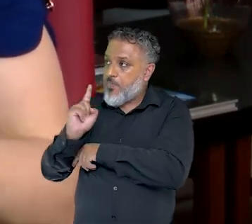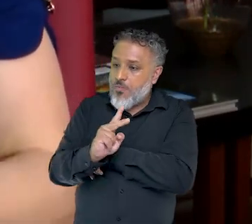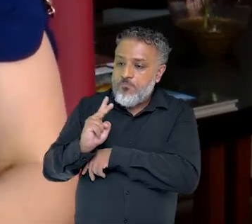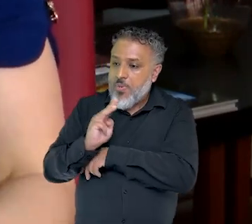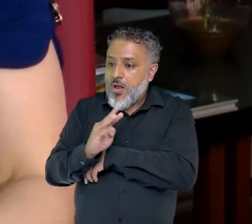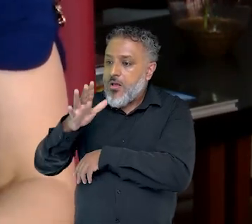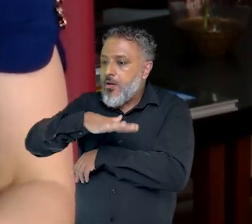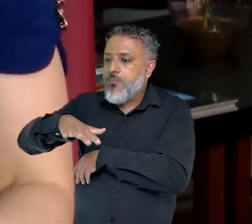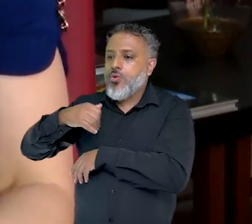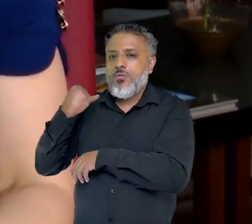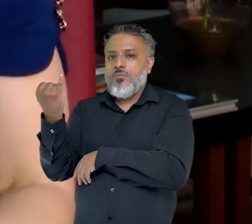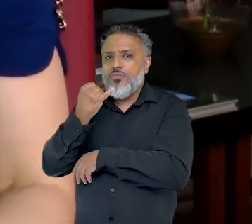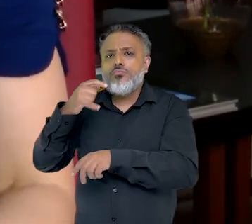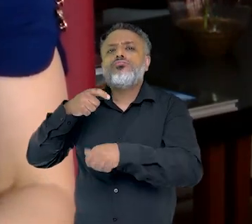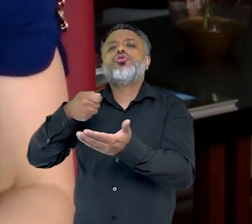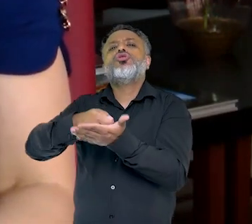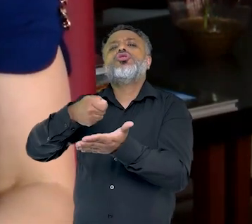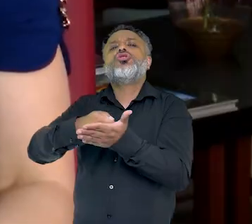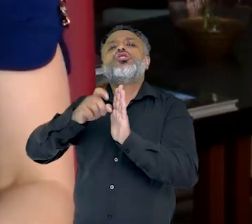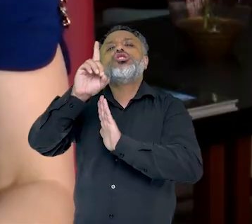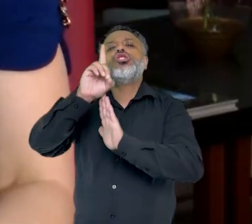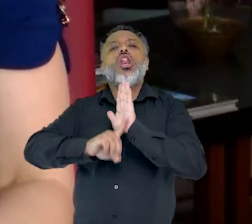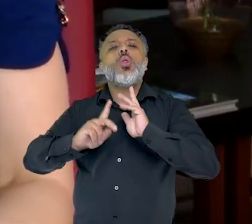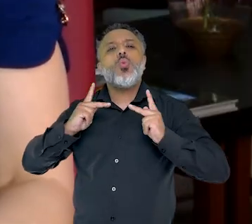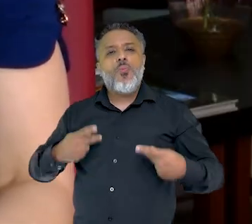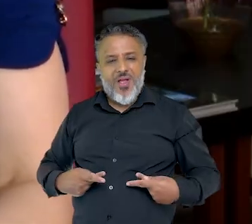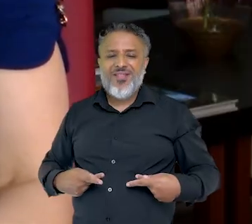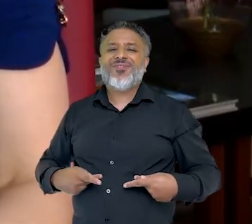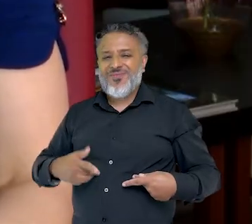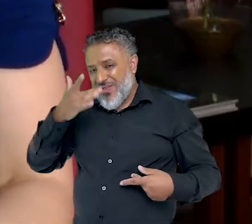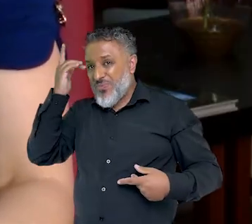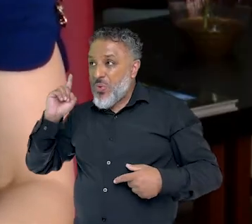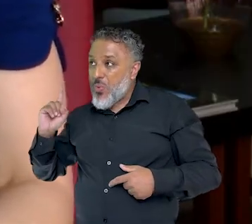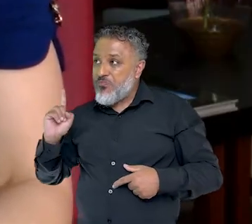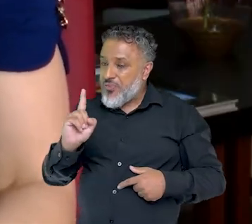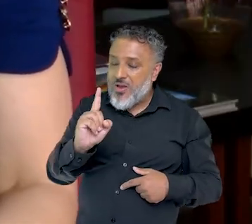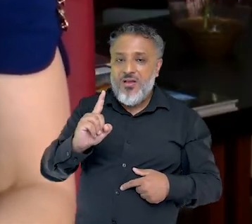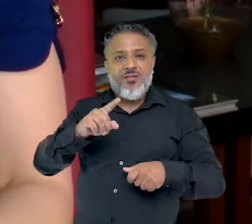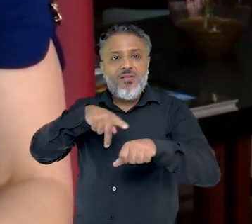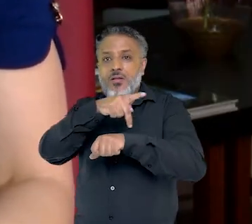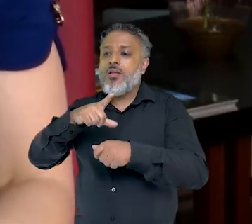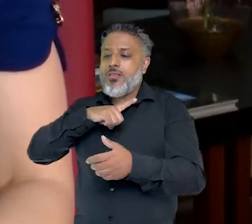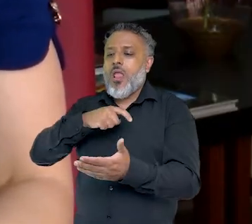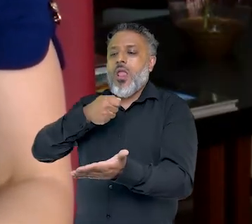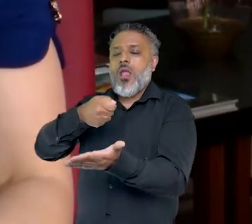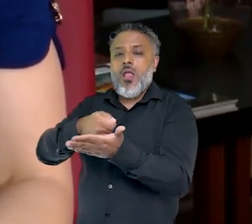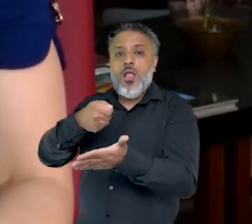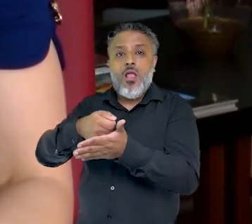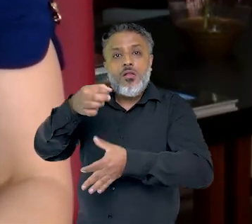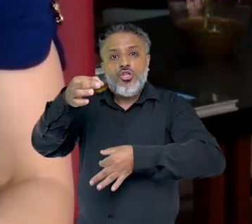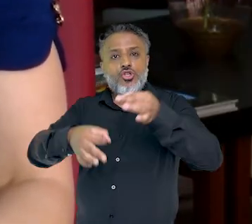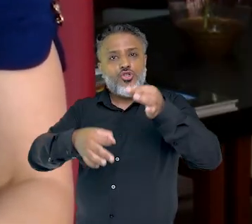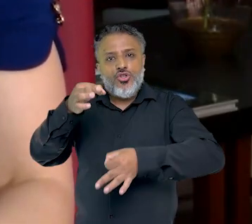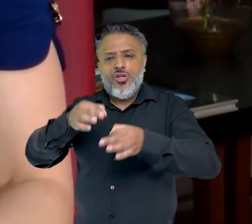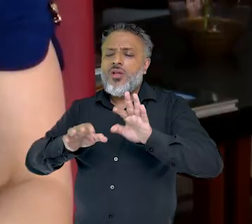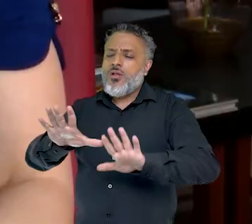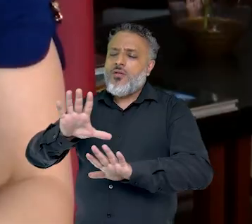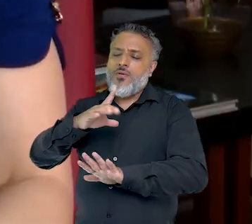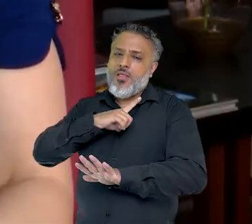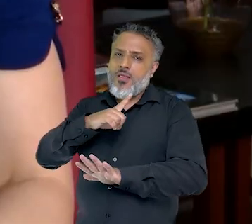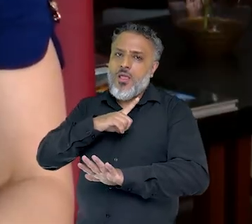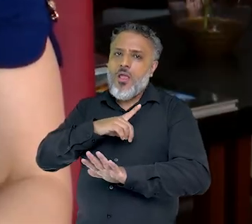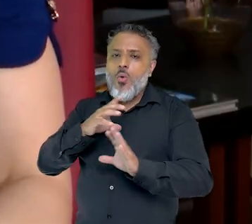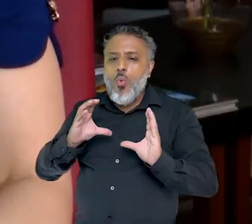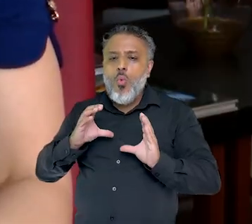importante do ponto de vista da garantia de direitos humanos das pessoas migrantes, em que as pessoas terão a garantia jurídica de que elas terão uma